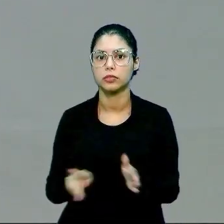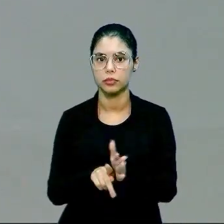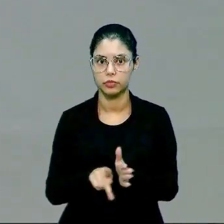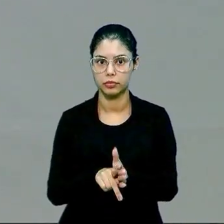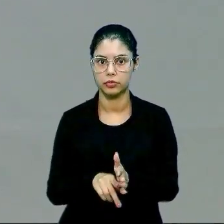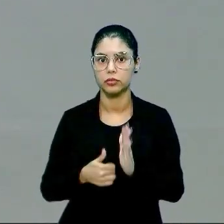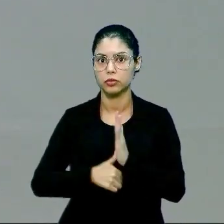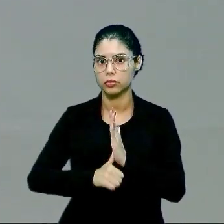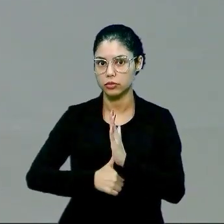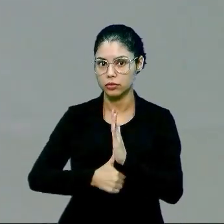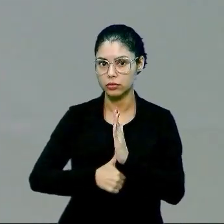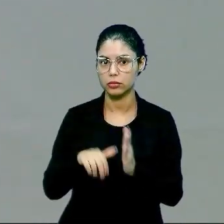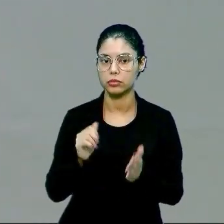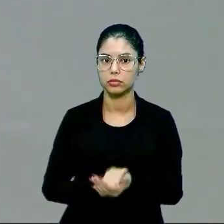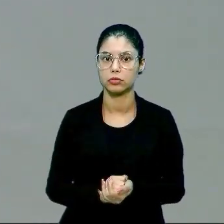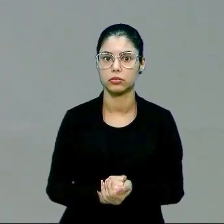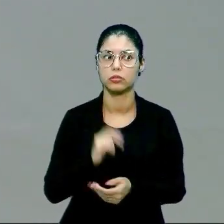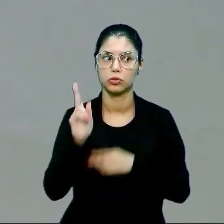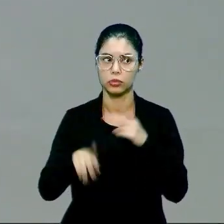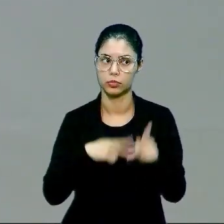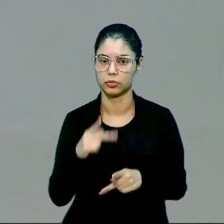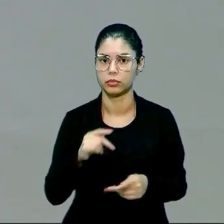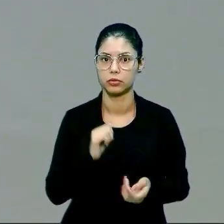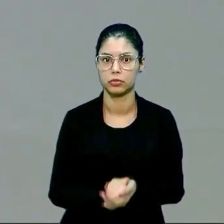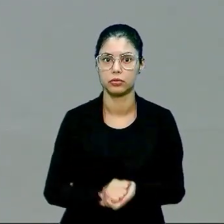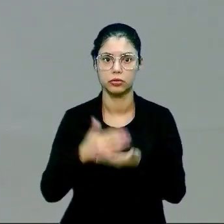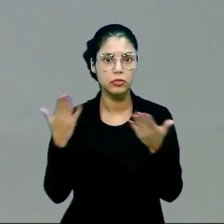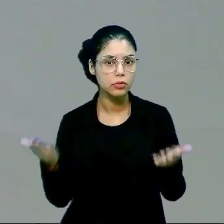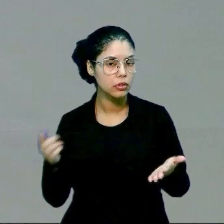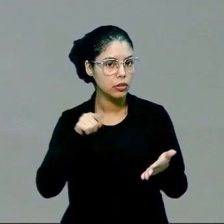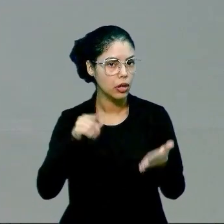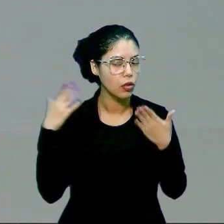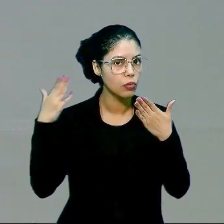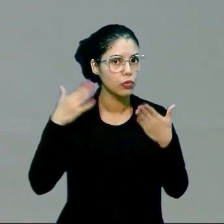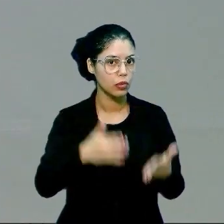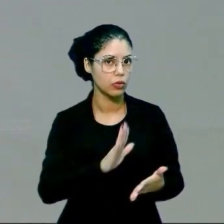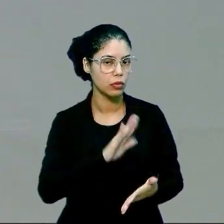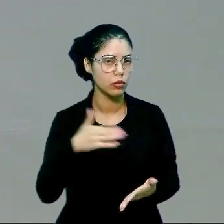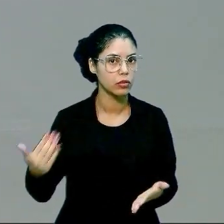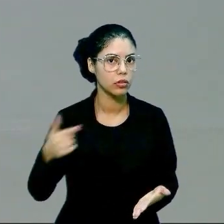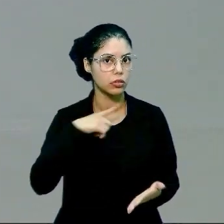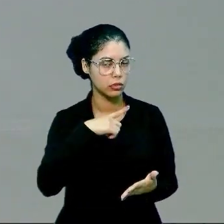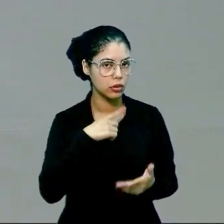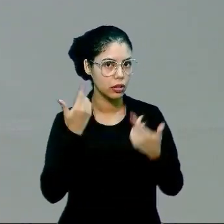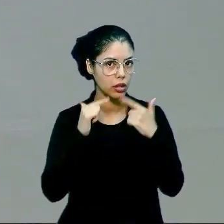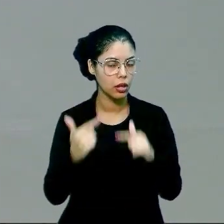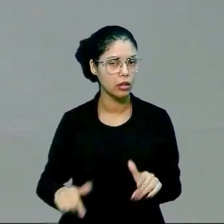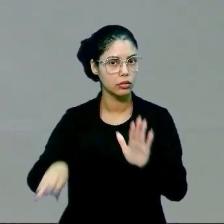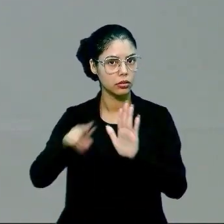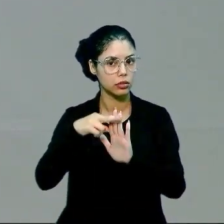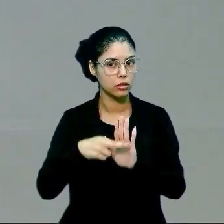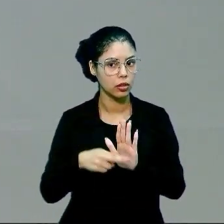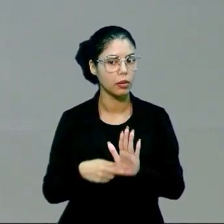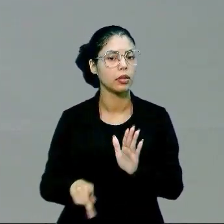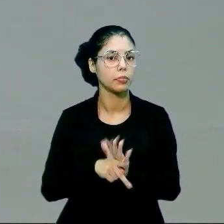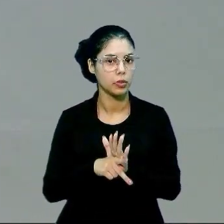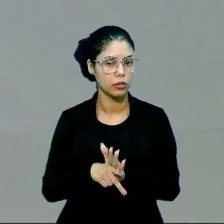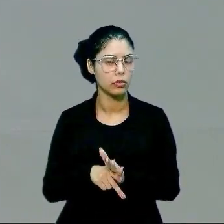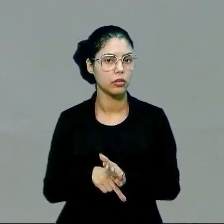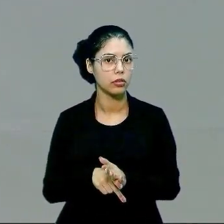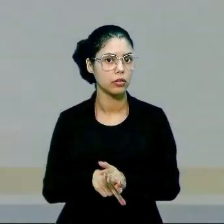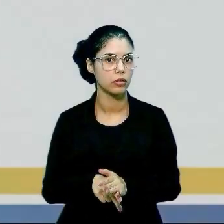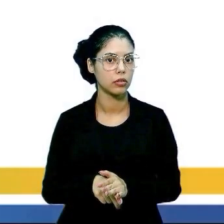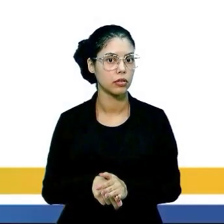a identidade de um povo. Então, é esse o foco. Quando a gente tem a linguagem como patrimônio, é justamente